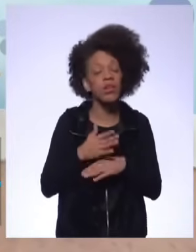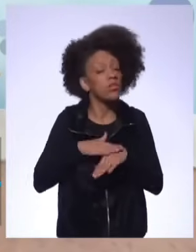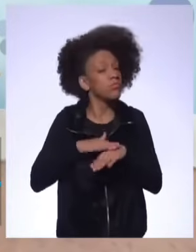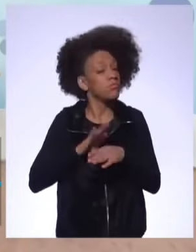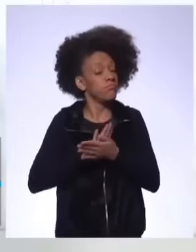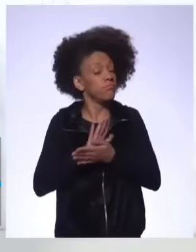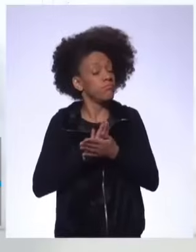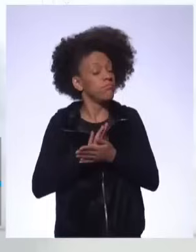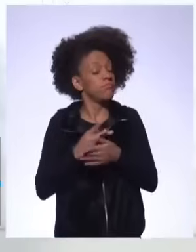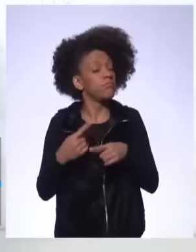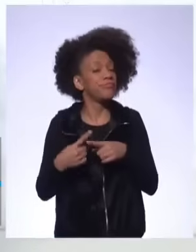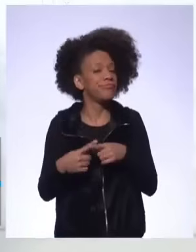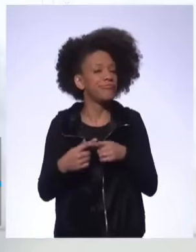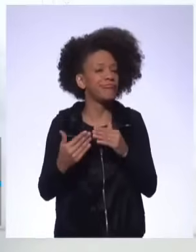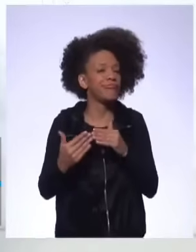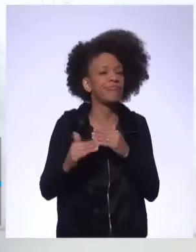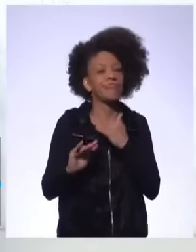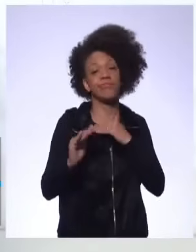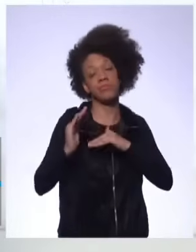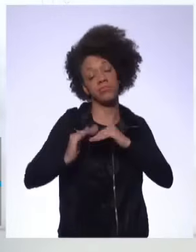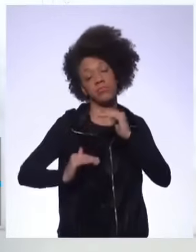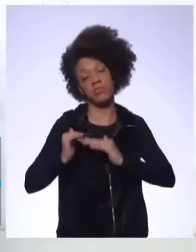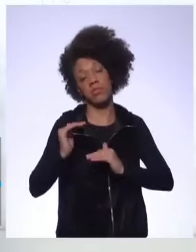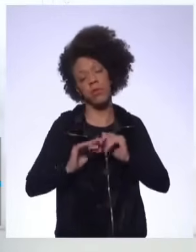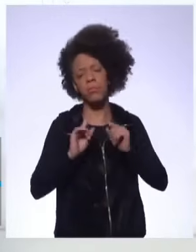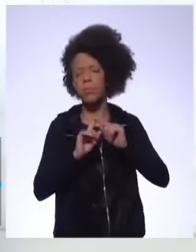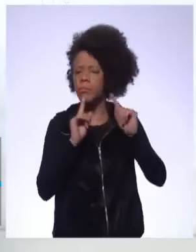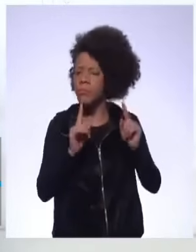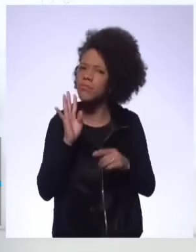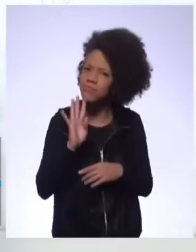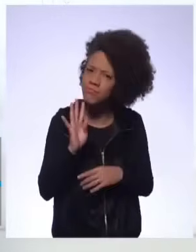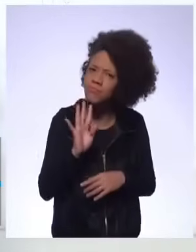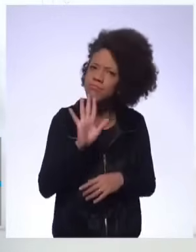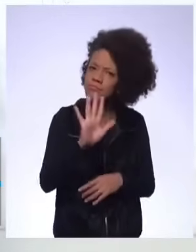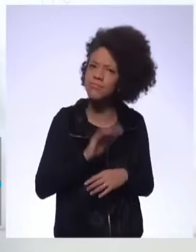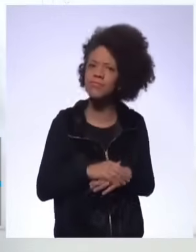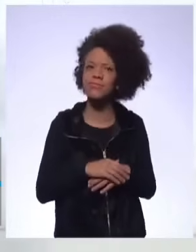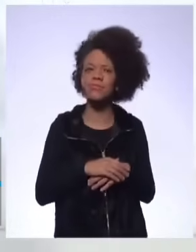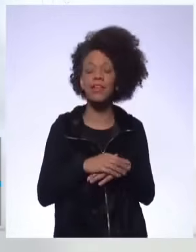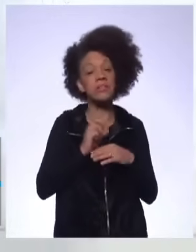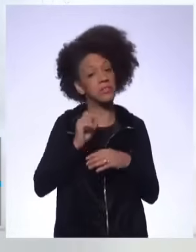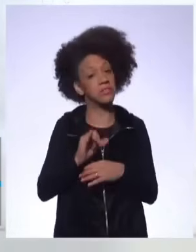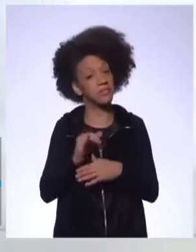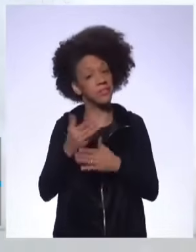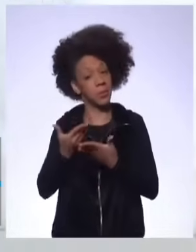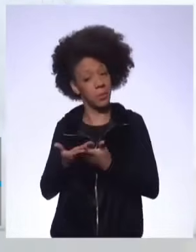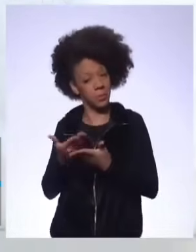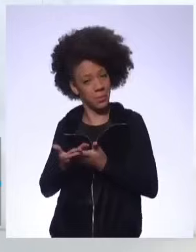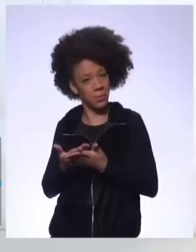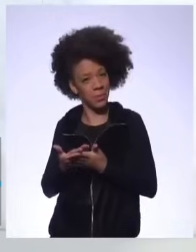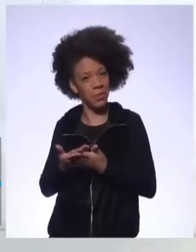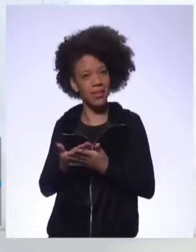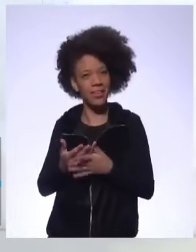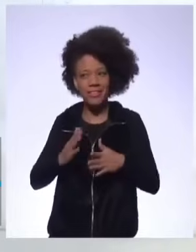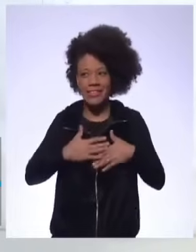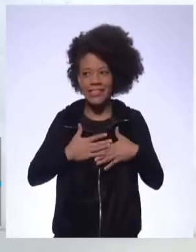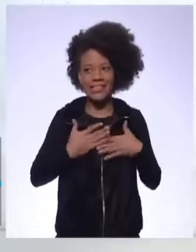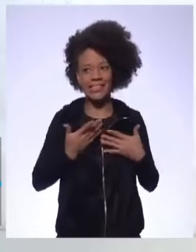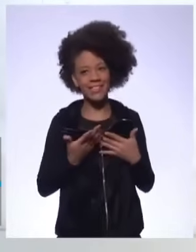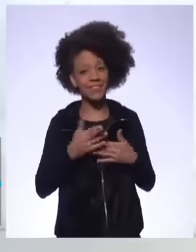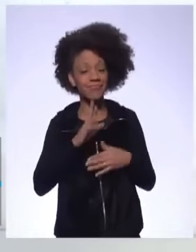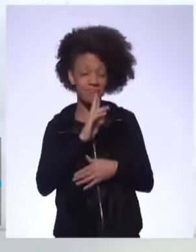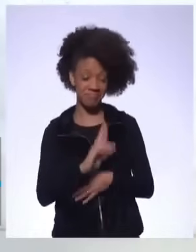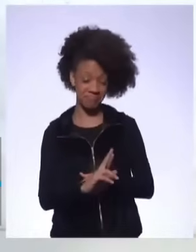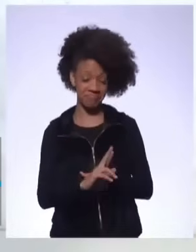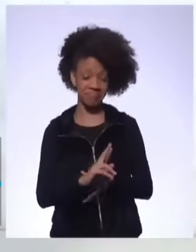fazer, porque não tem a ver com a habilidade aqui. Mas eu achei legal. É uma coisa que, se eu estivesse na sala de aula, eu me empolgaria em